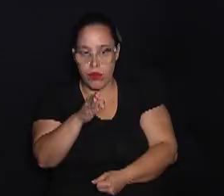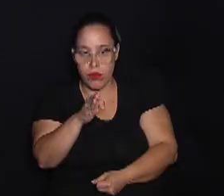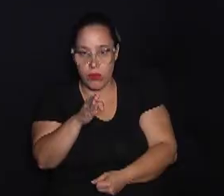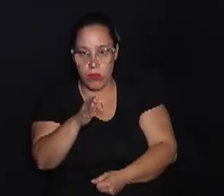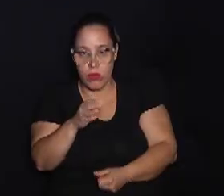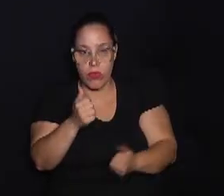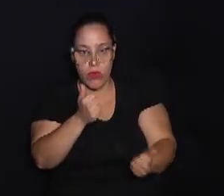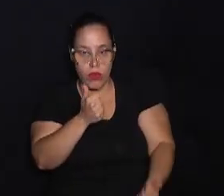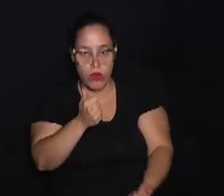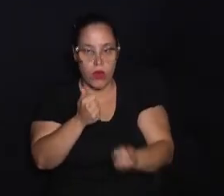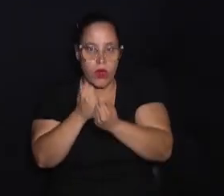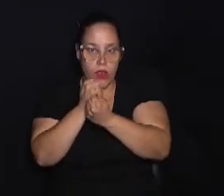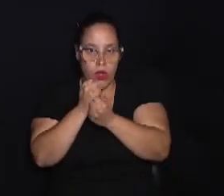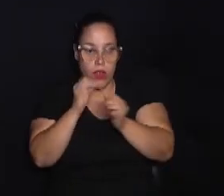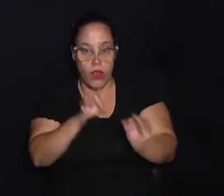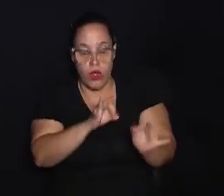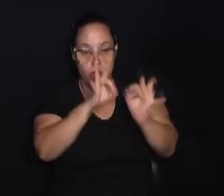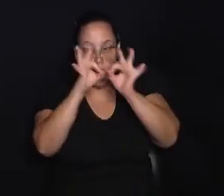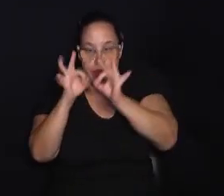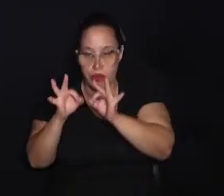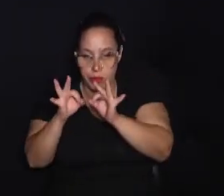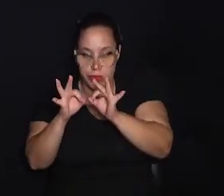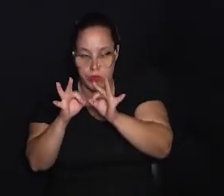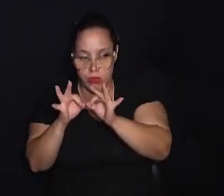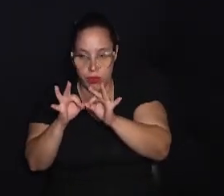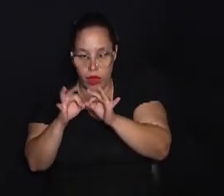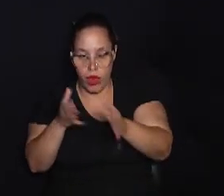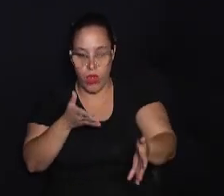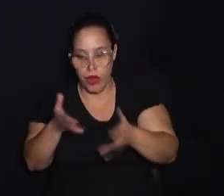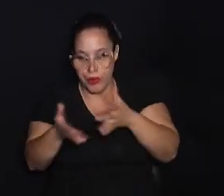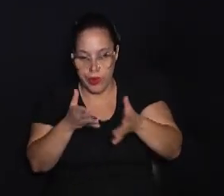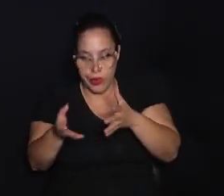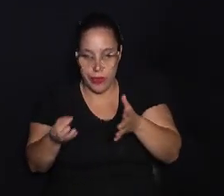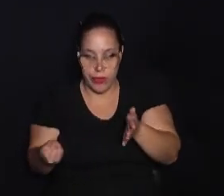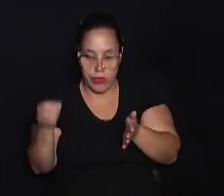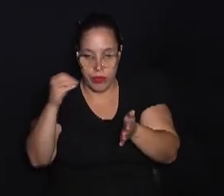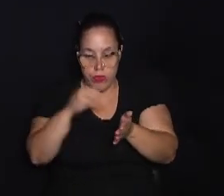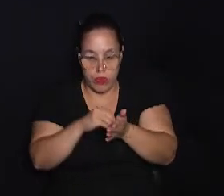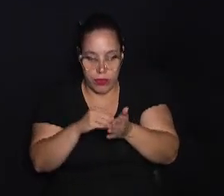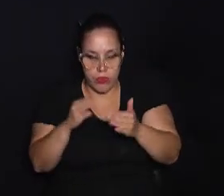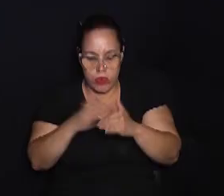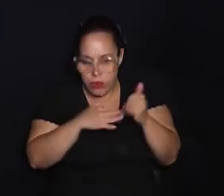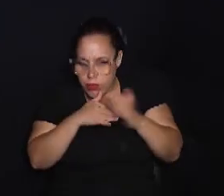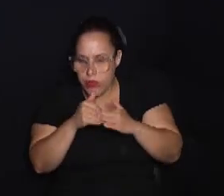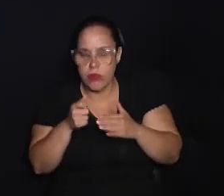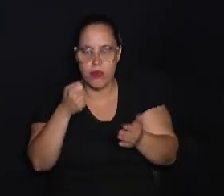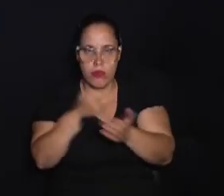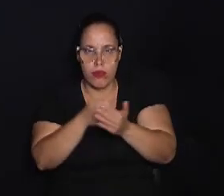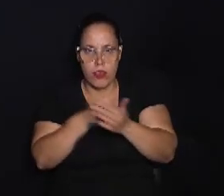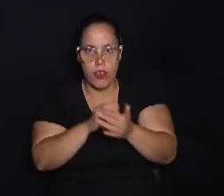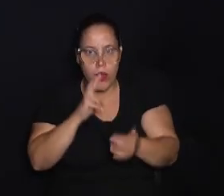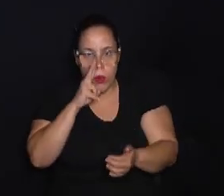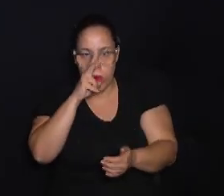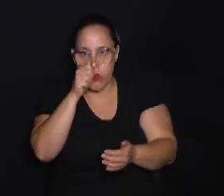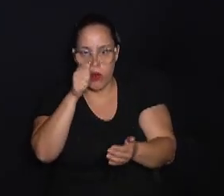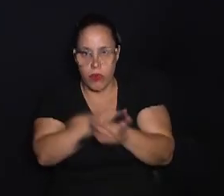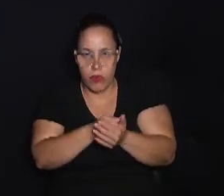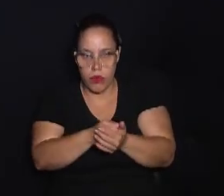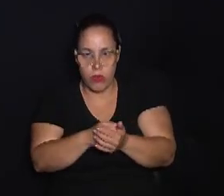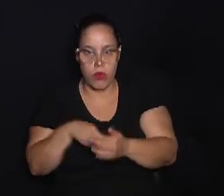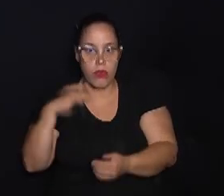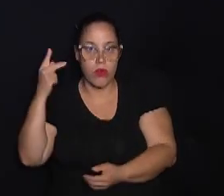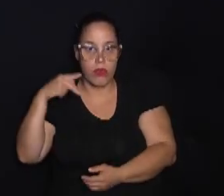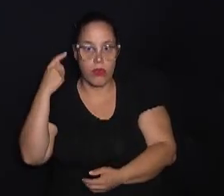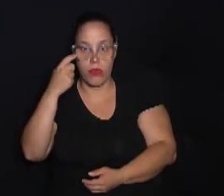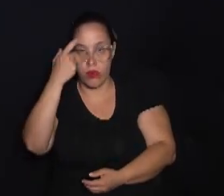nos apoia, com quem acompanha e com quem tem demandado para a gente uma atuação mais firme. Sou uma